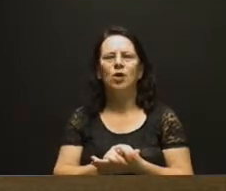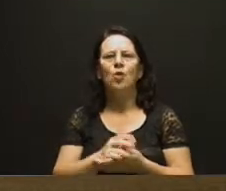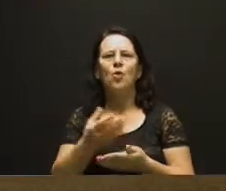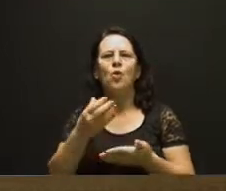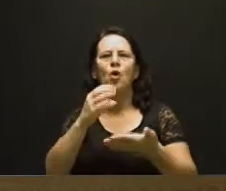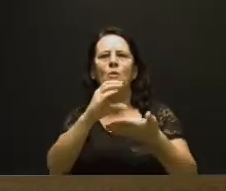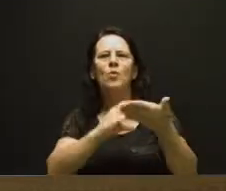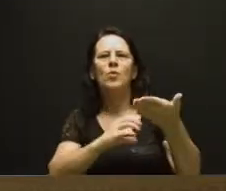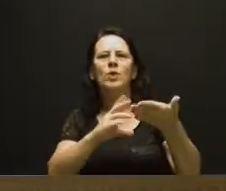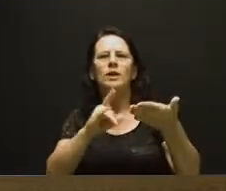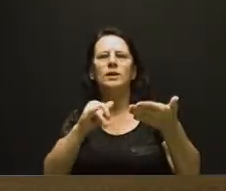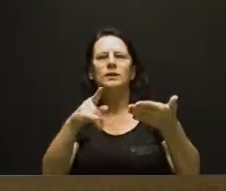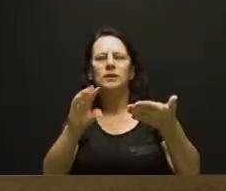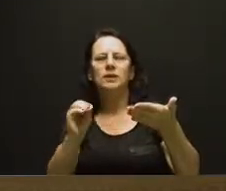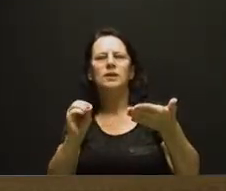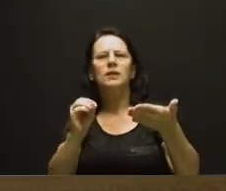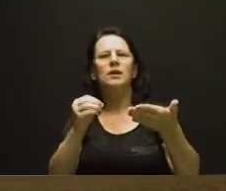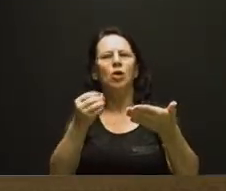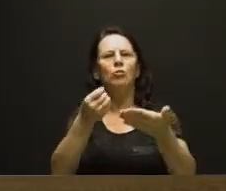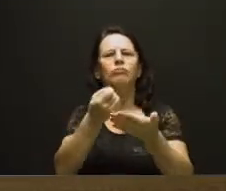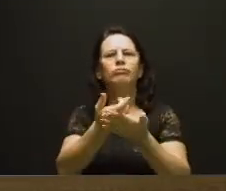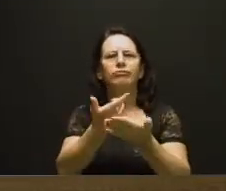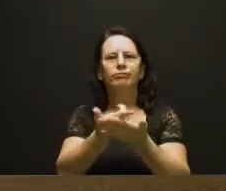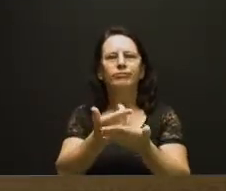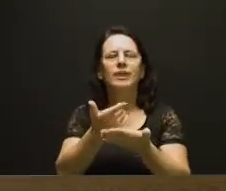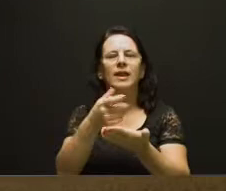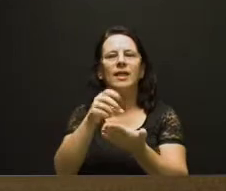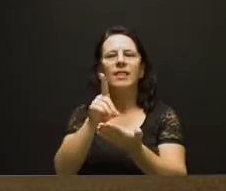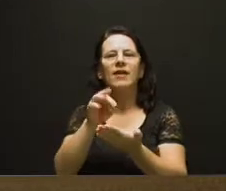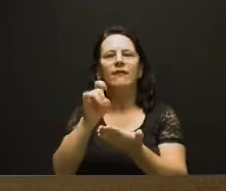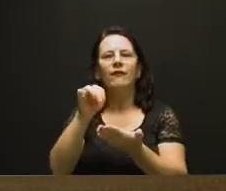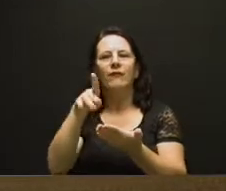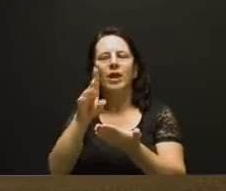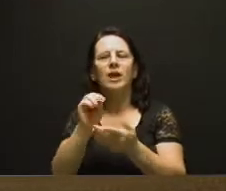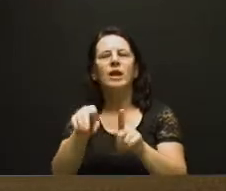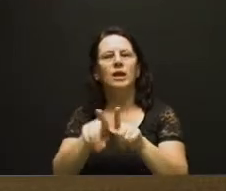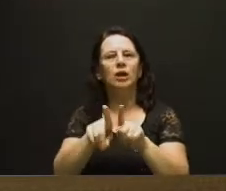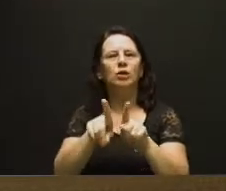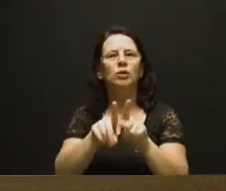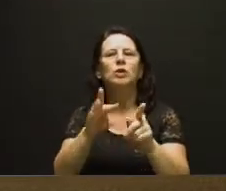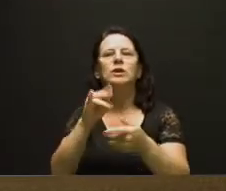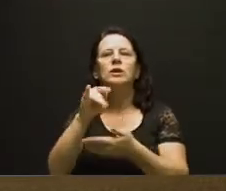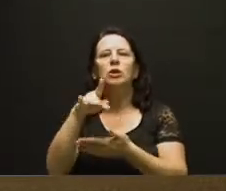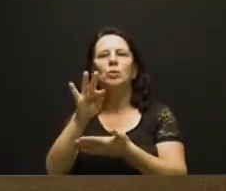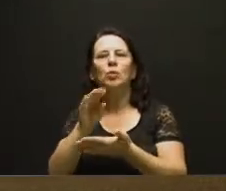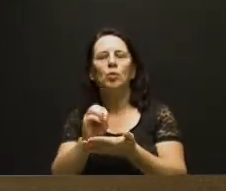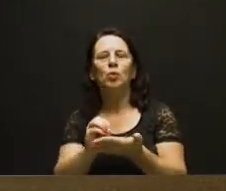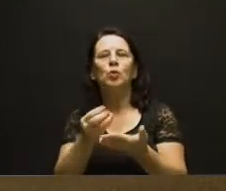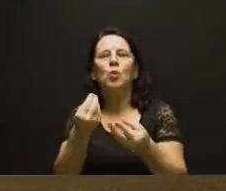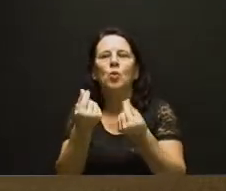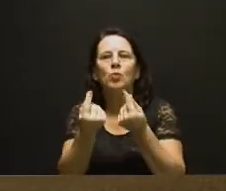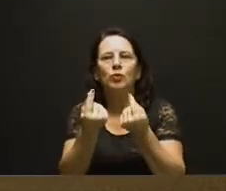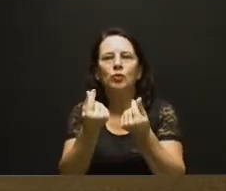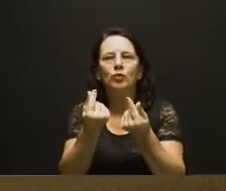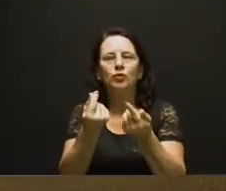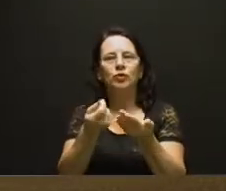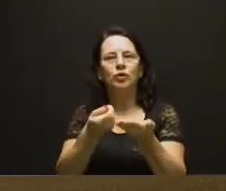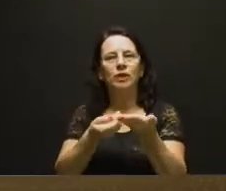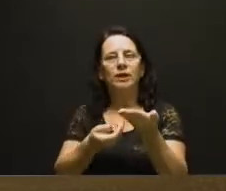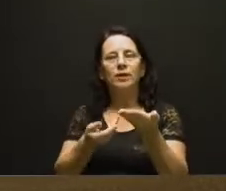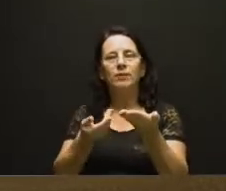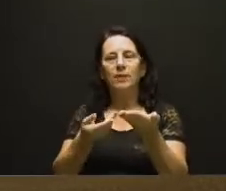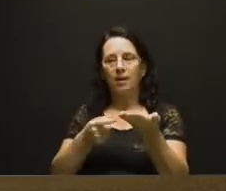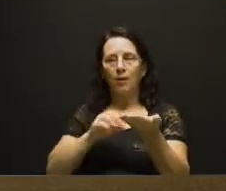negativas que havia desde dívidas trabalhistas tributárias como eu poderia pegar dinheiro público repassado essa casa